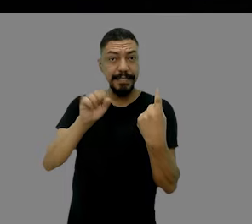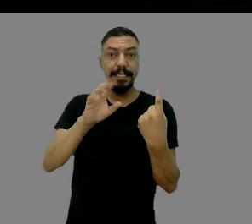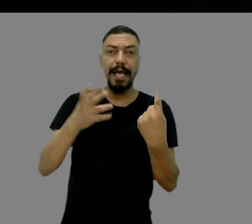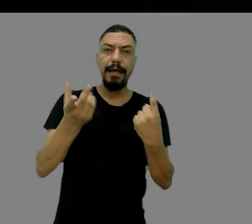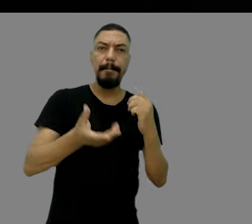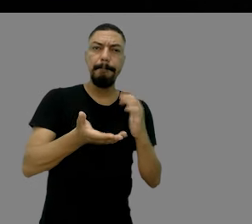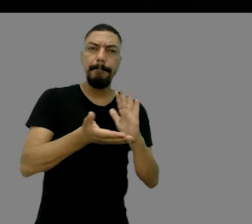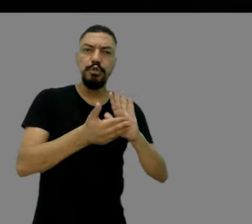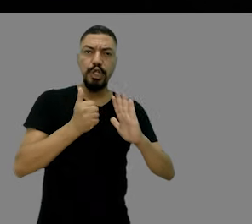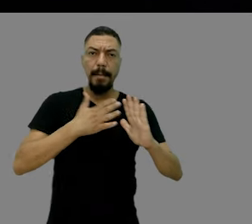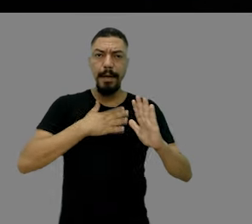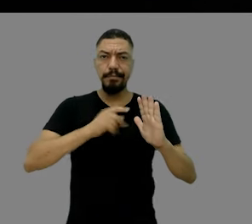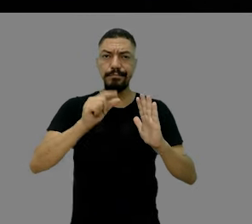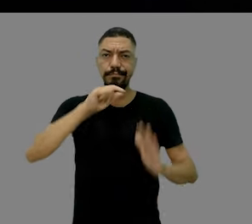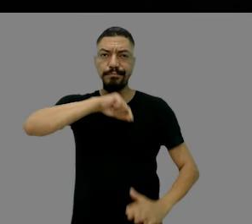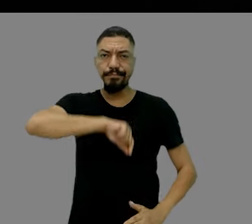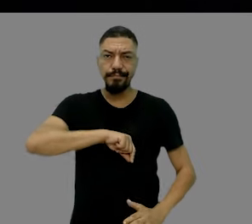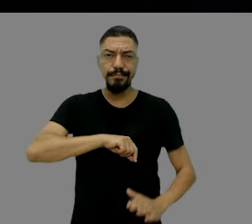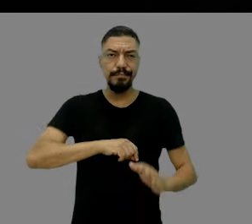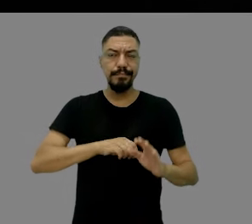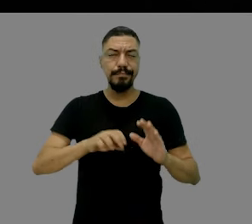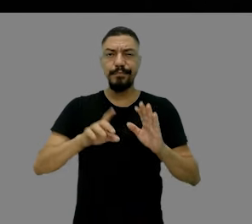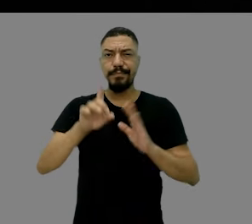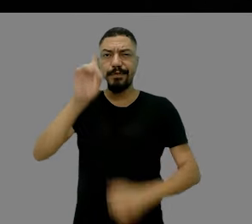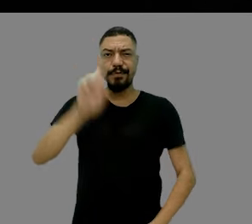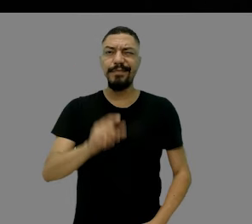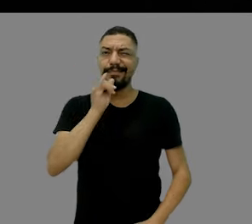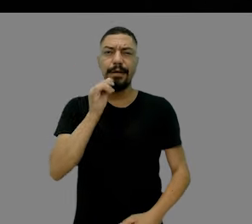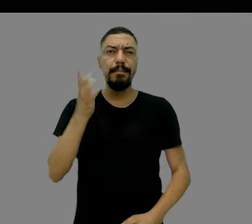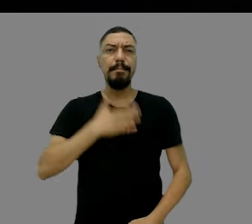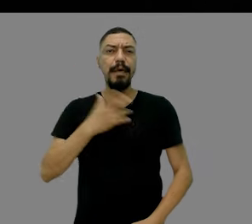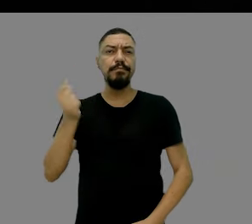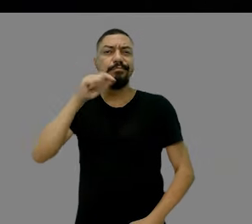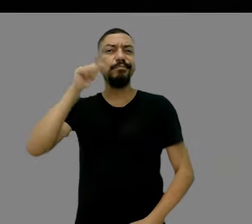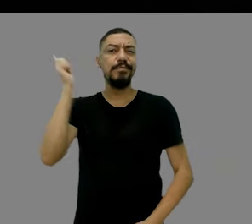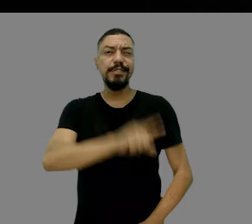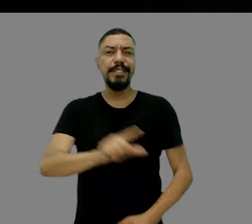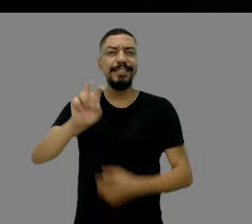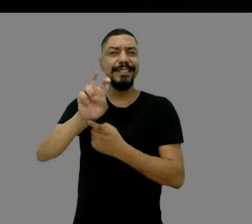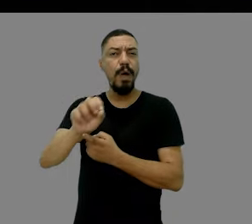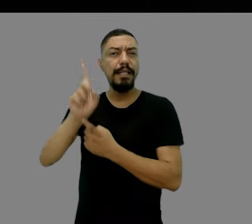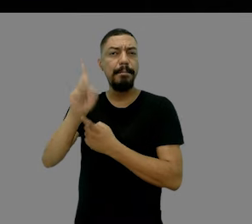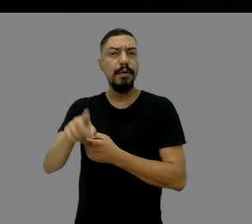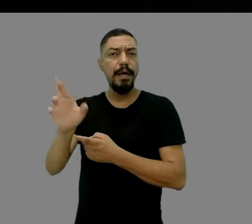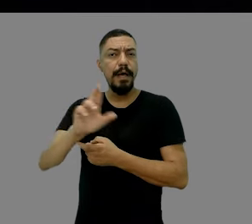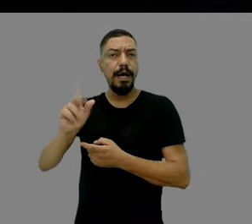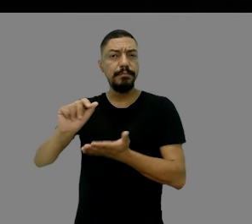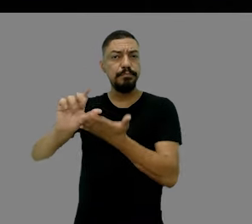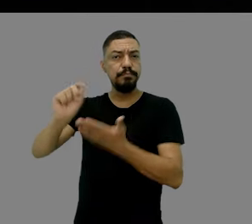diretora. Então, eu ganhei ali, sei lá, R$50.000, só para ficar redondo. R$50.000 e eu vou pagar 5 mil do meu cachê de